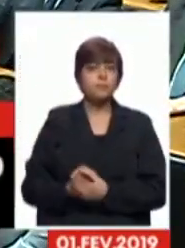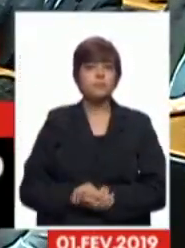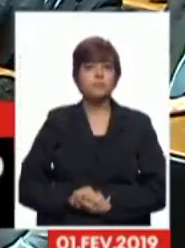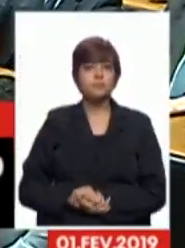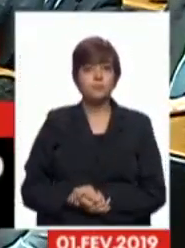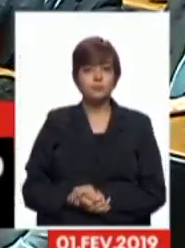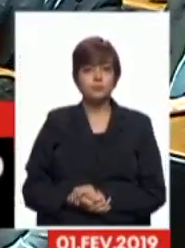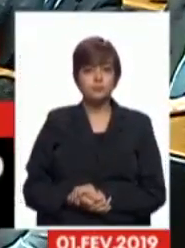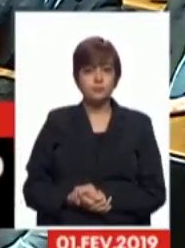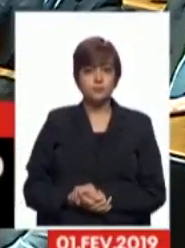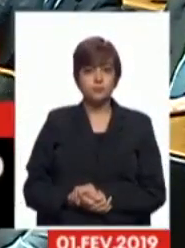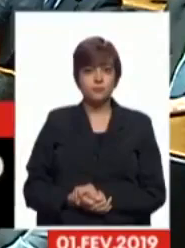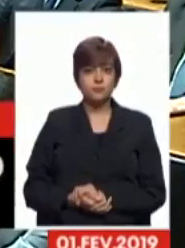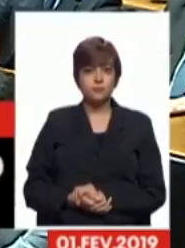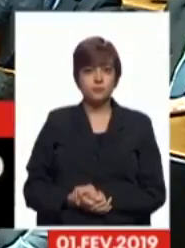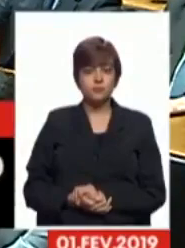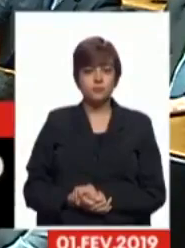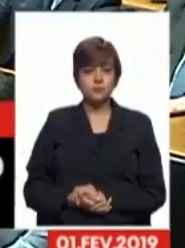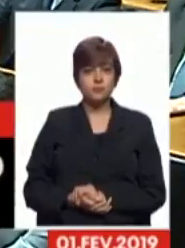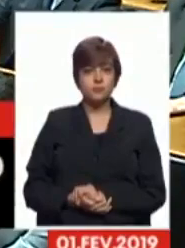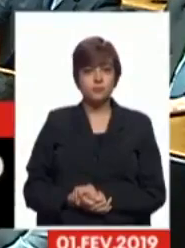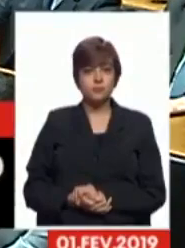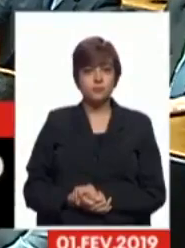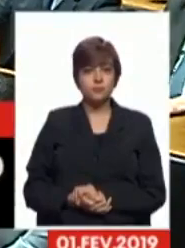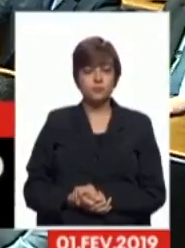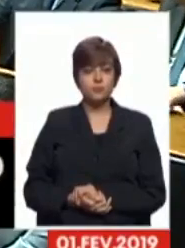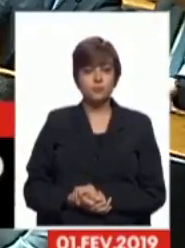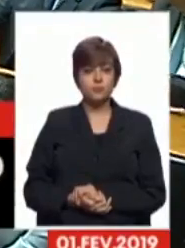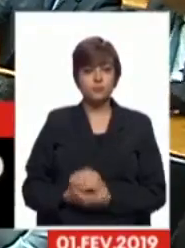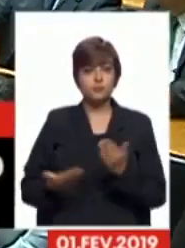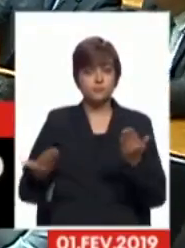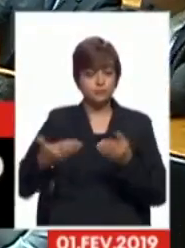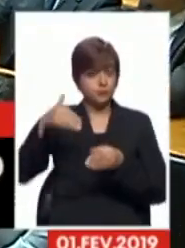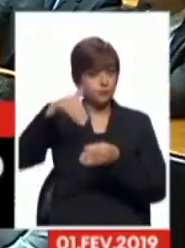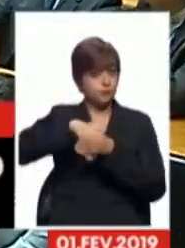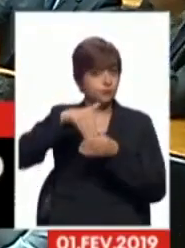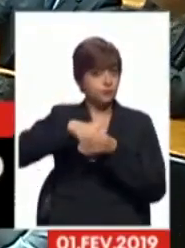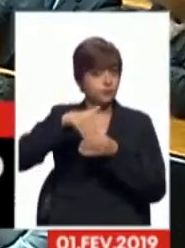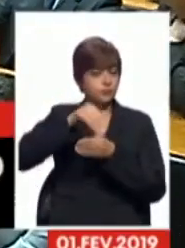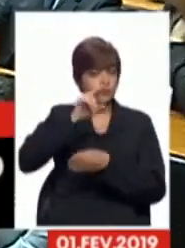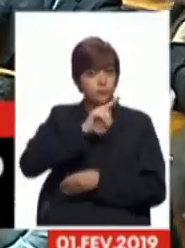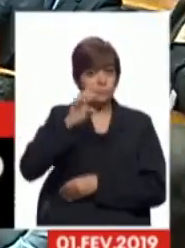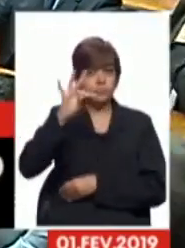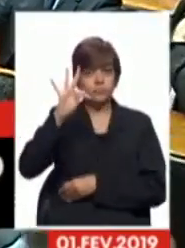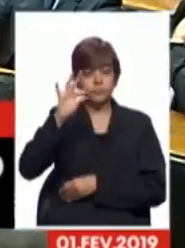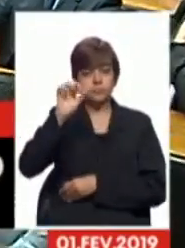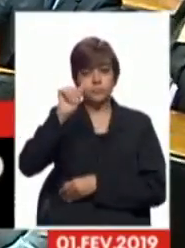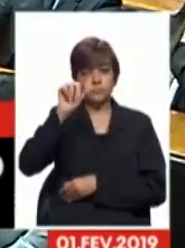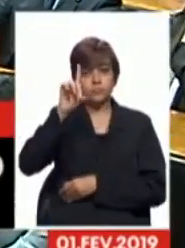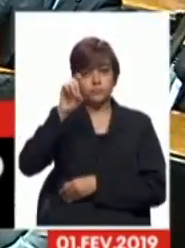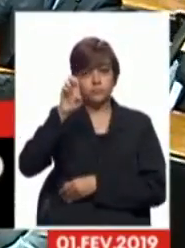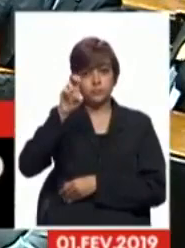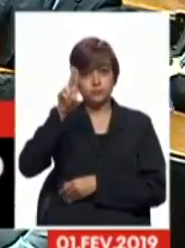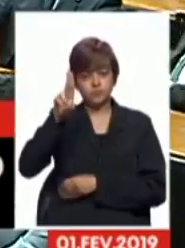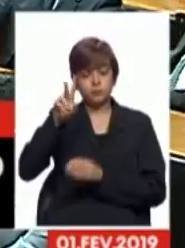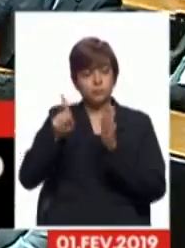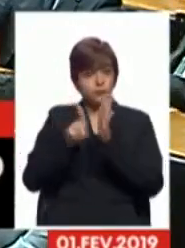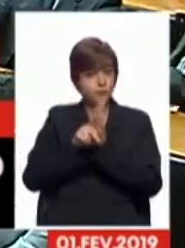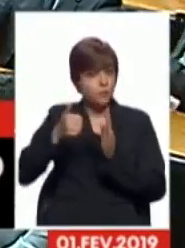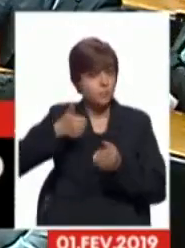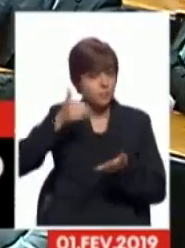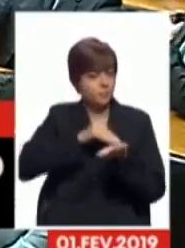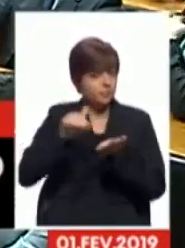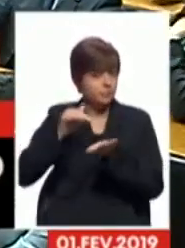Em votação agora, o nome do deputado Tadeu Martins Leite para o cargo de primeiro secretário da mesa